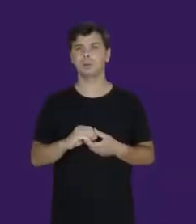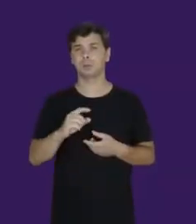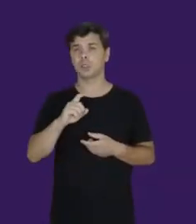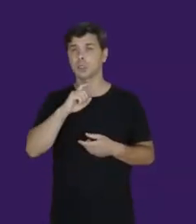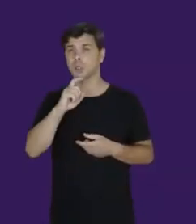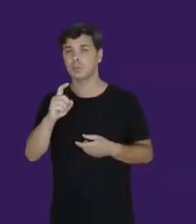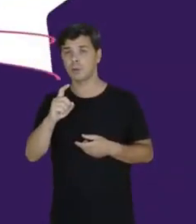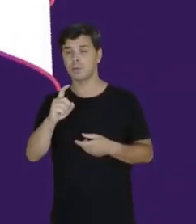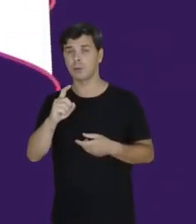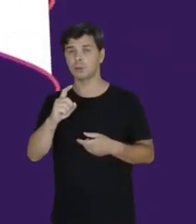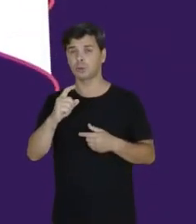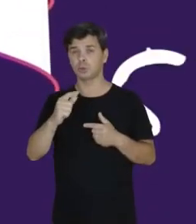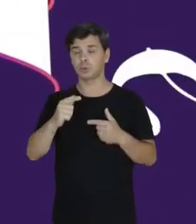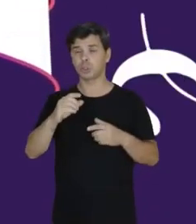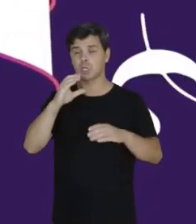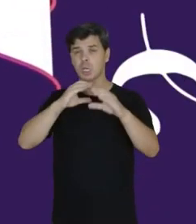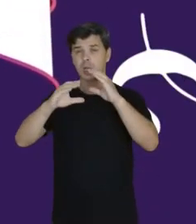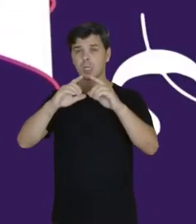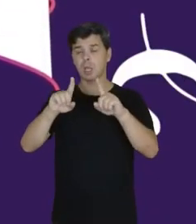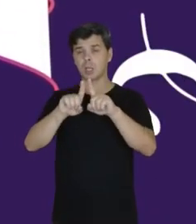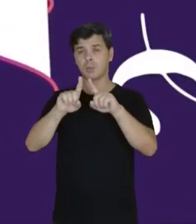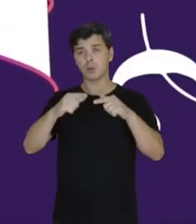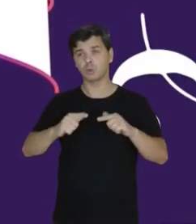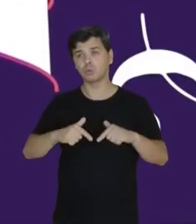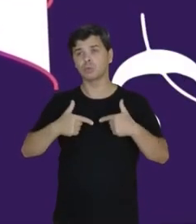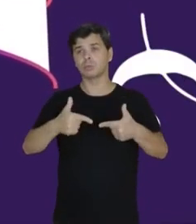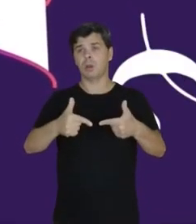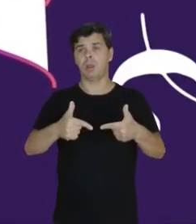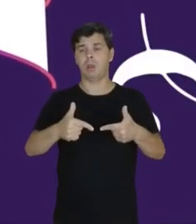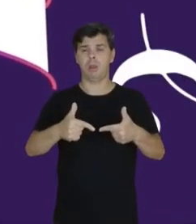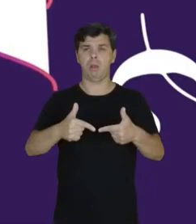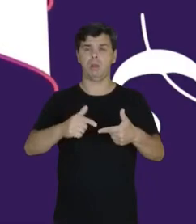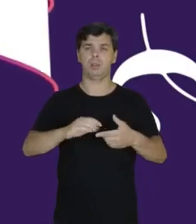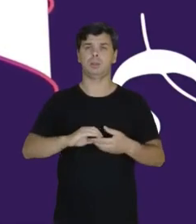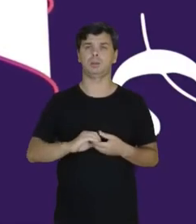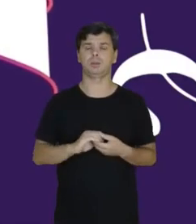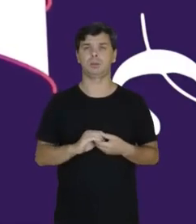Ninguém vai me impedir de cantar e lutar.